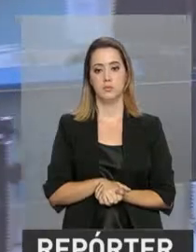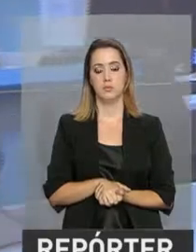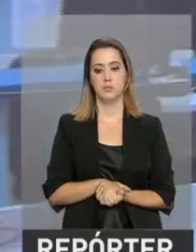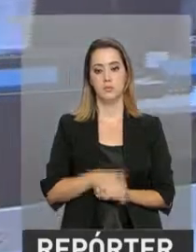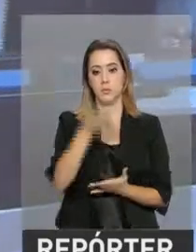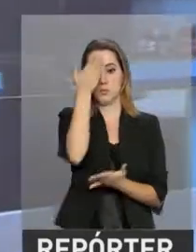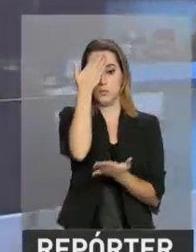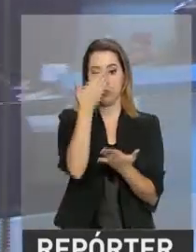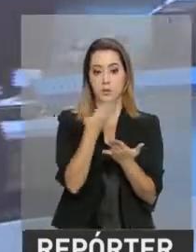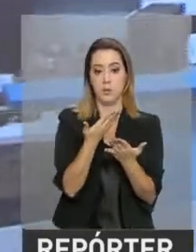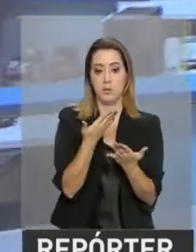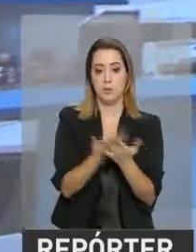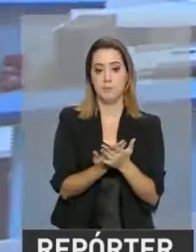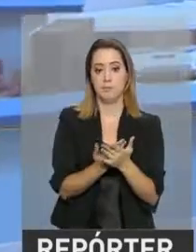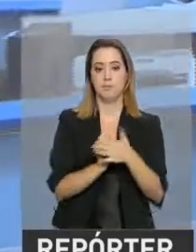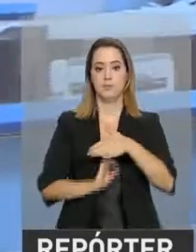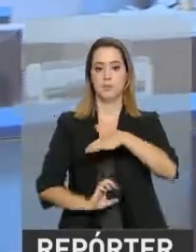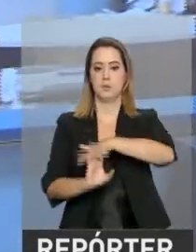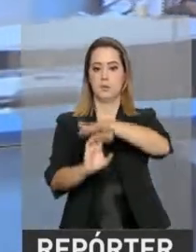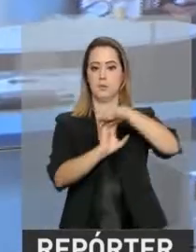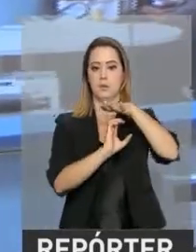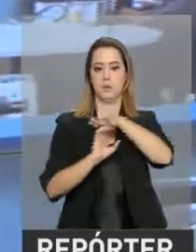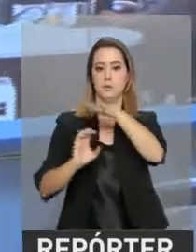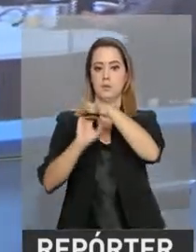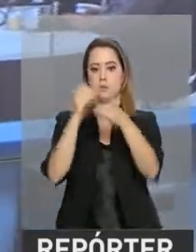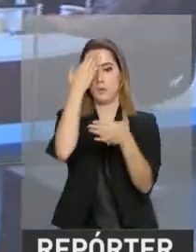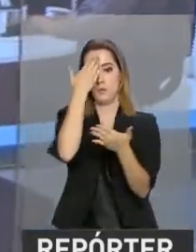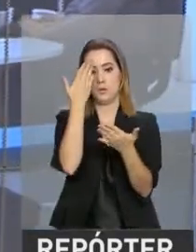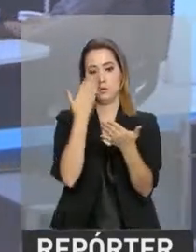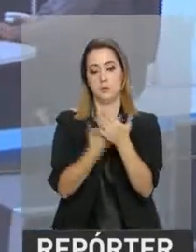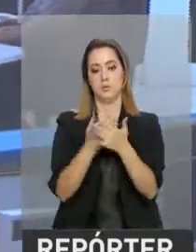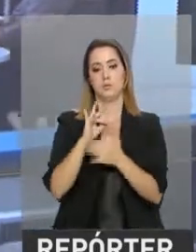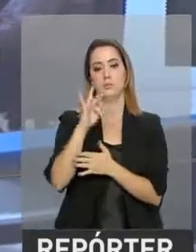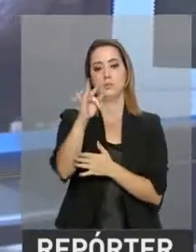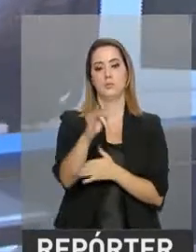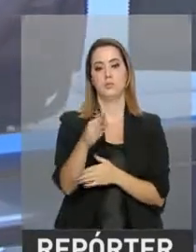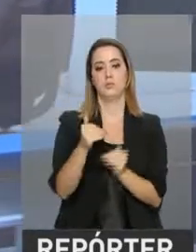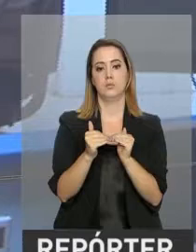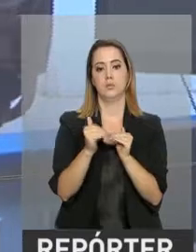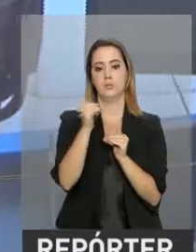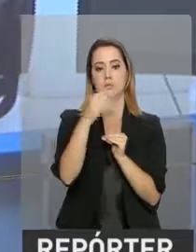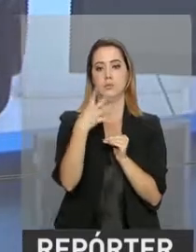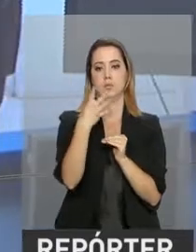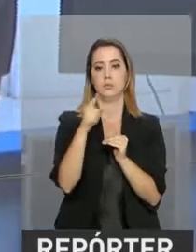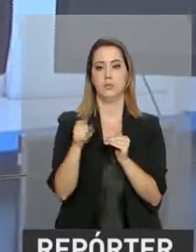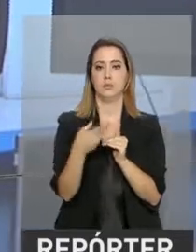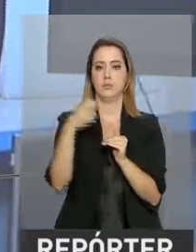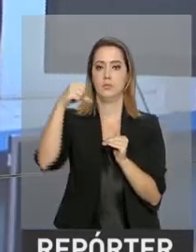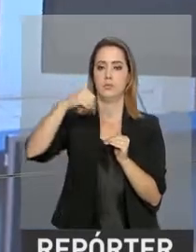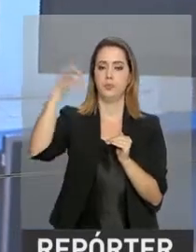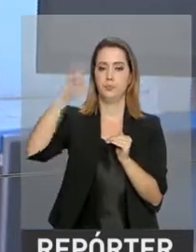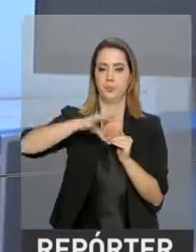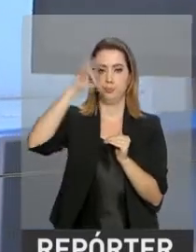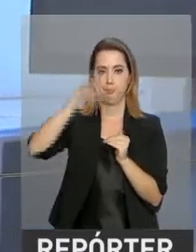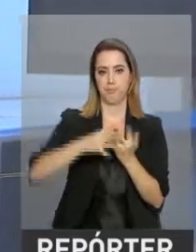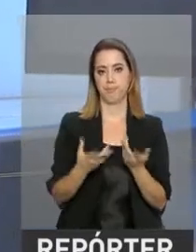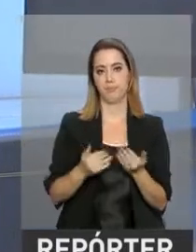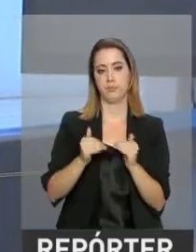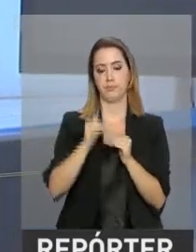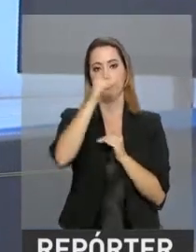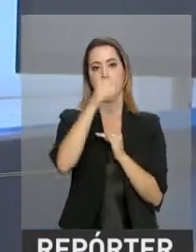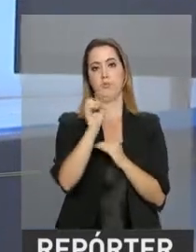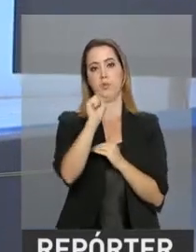confiança do empresário no futuro aumentou 4,9 por cento em novembro na comparação com o mês anterior alcançando mais de